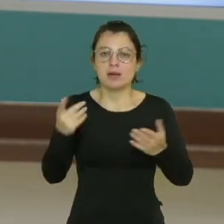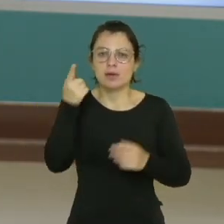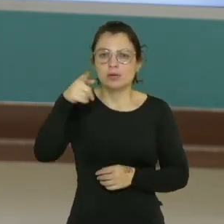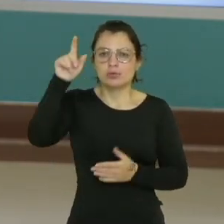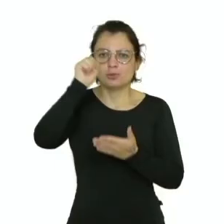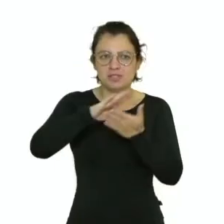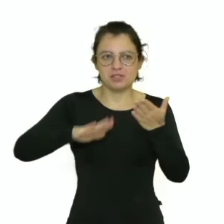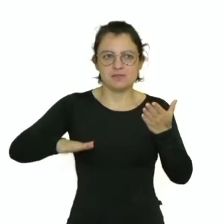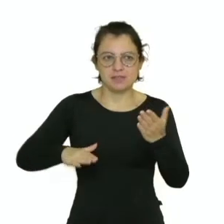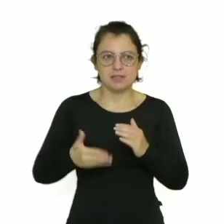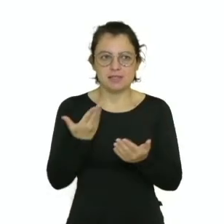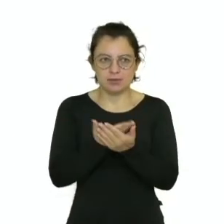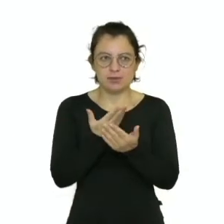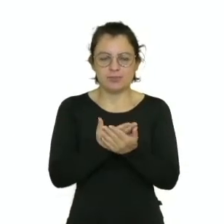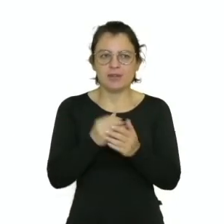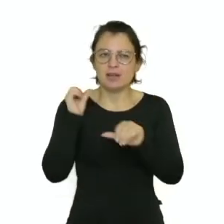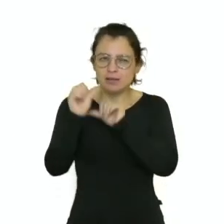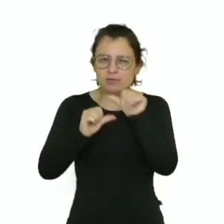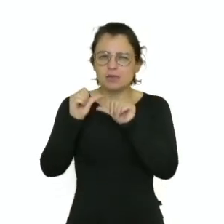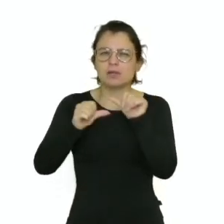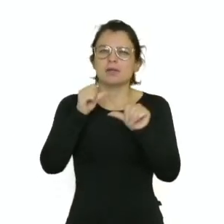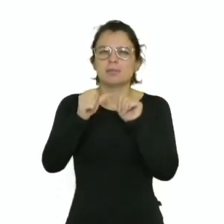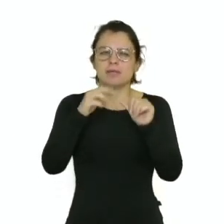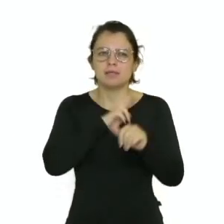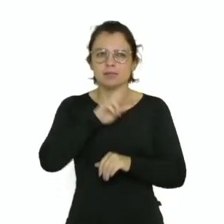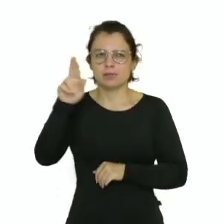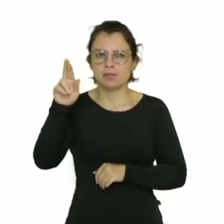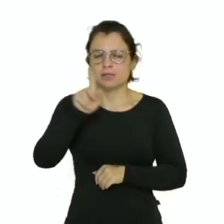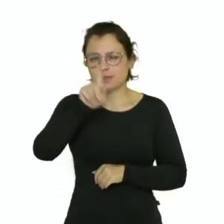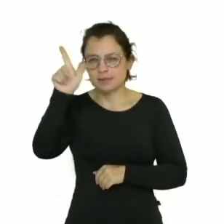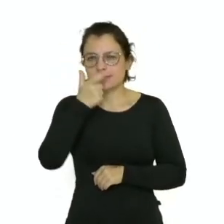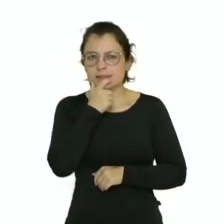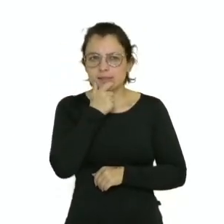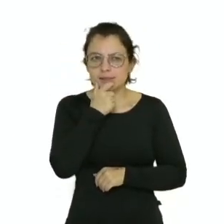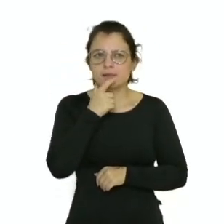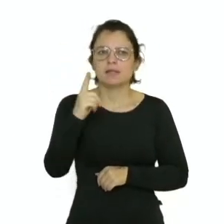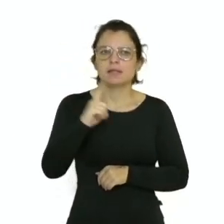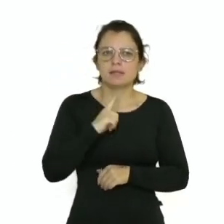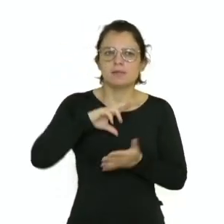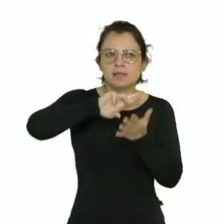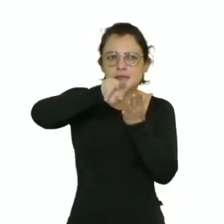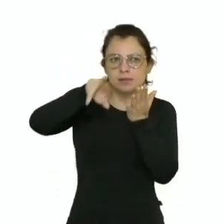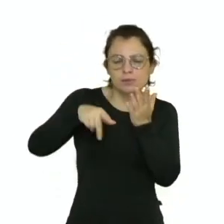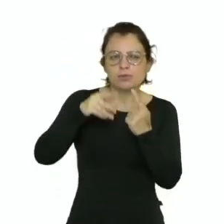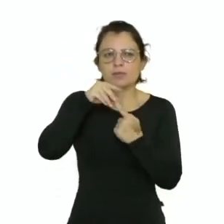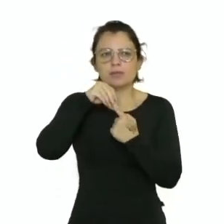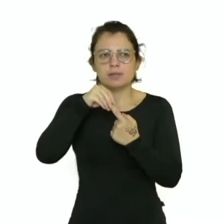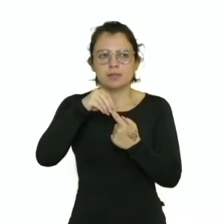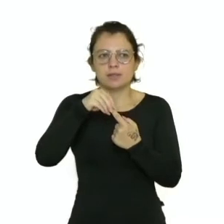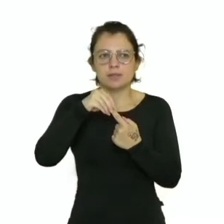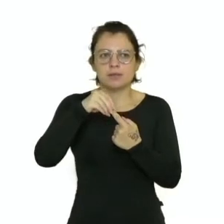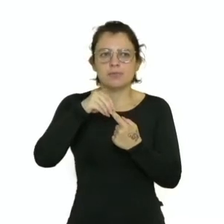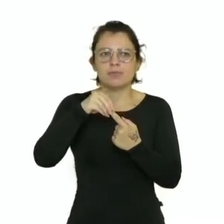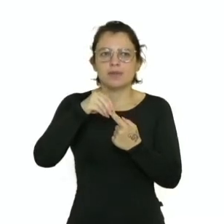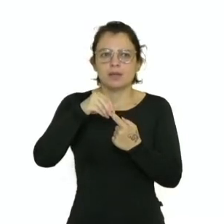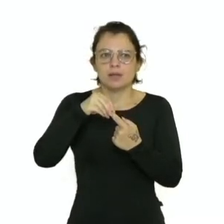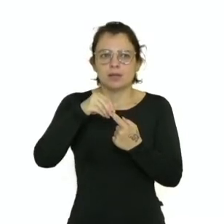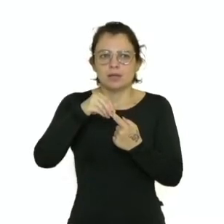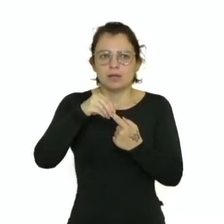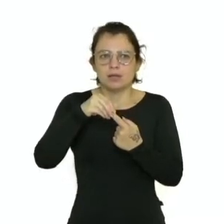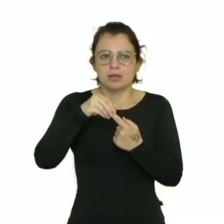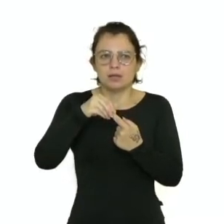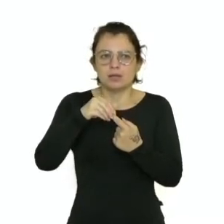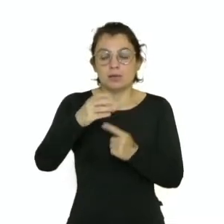dessa aula? A reforma religiosa na Inglaterra teve características únicas. Foi conduzida